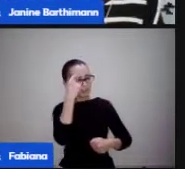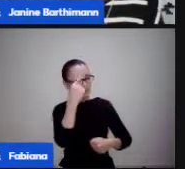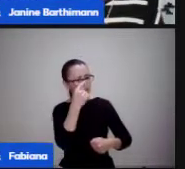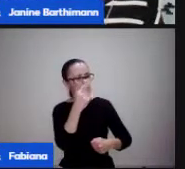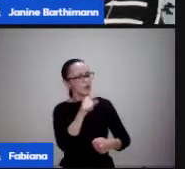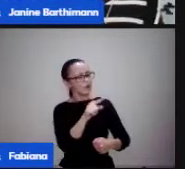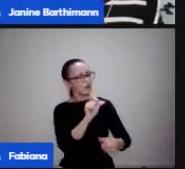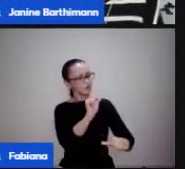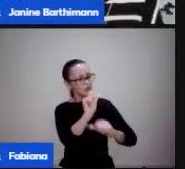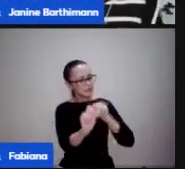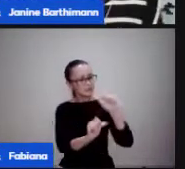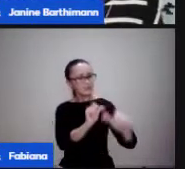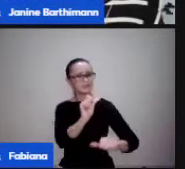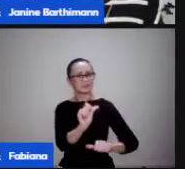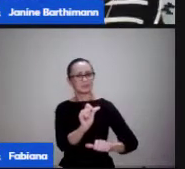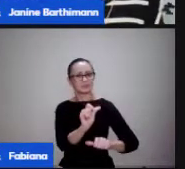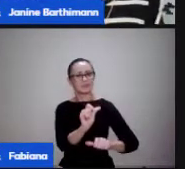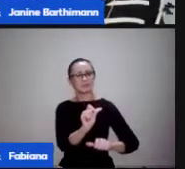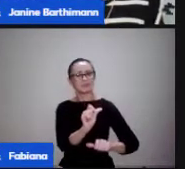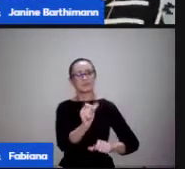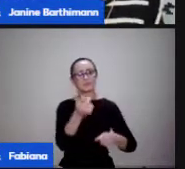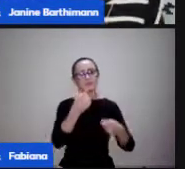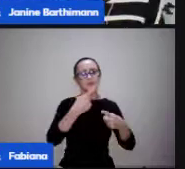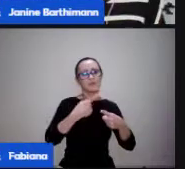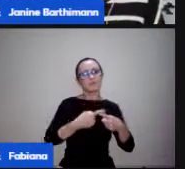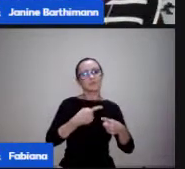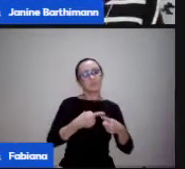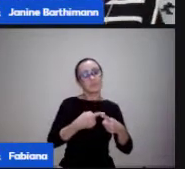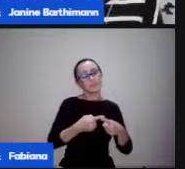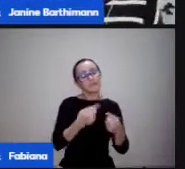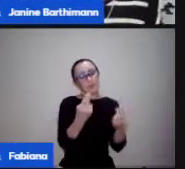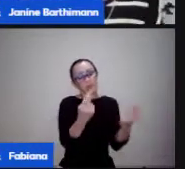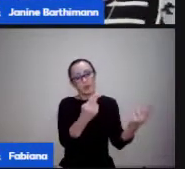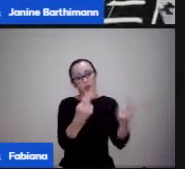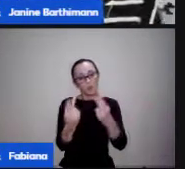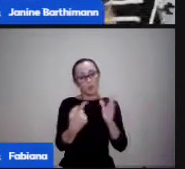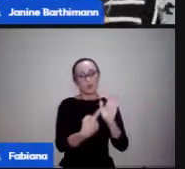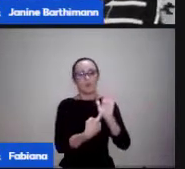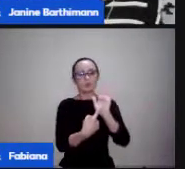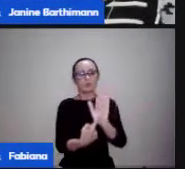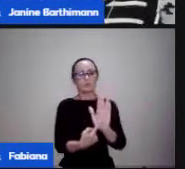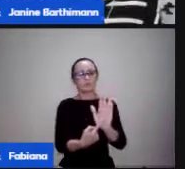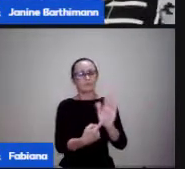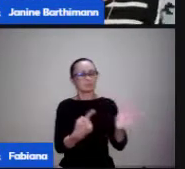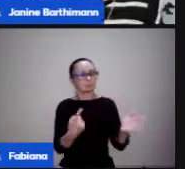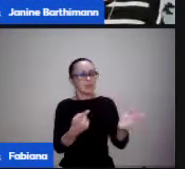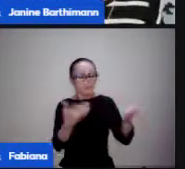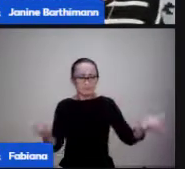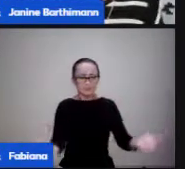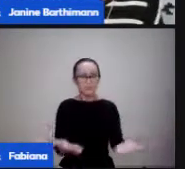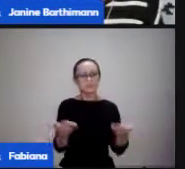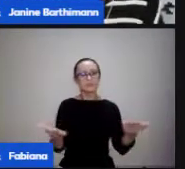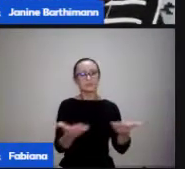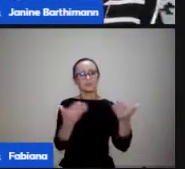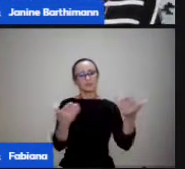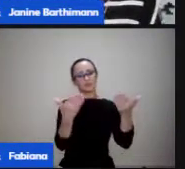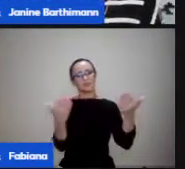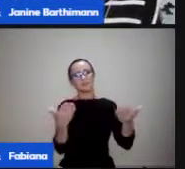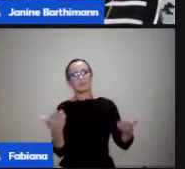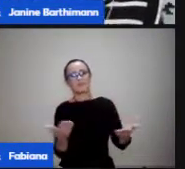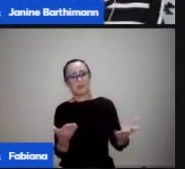transformação, justamente para, como a citação mesmo diz, resolver e impulsionar as tensões,